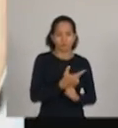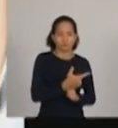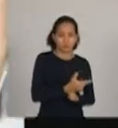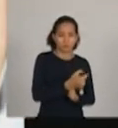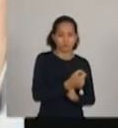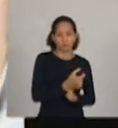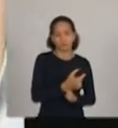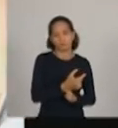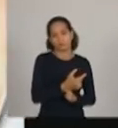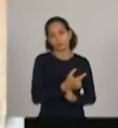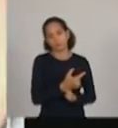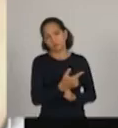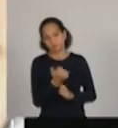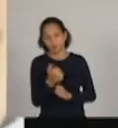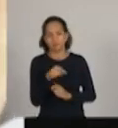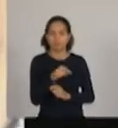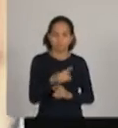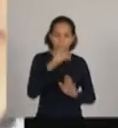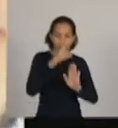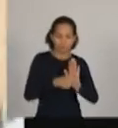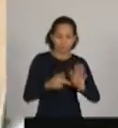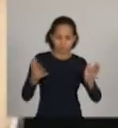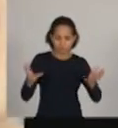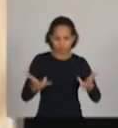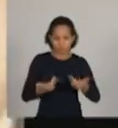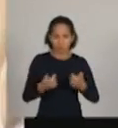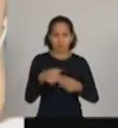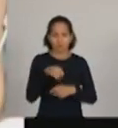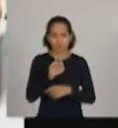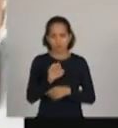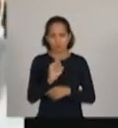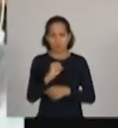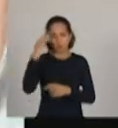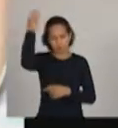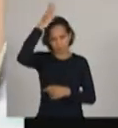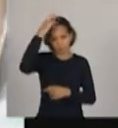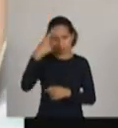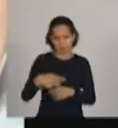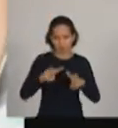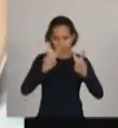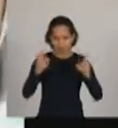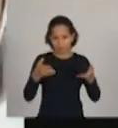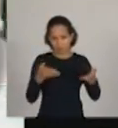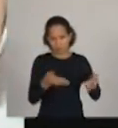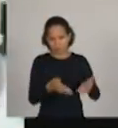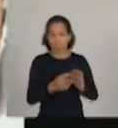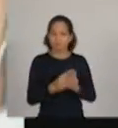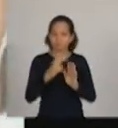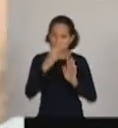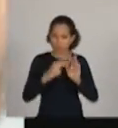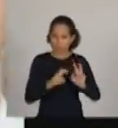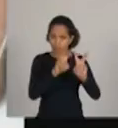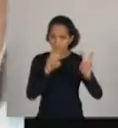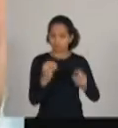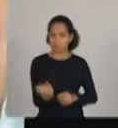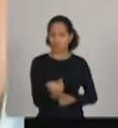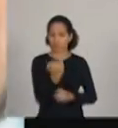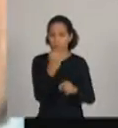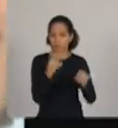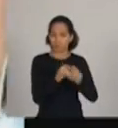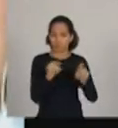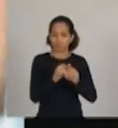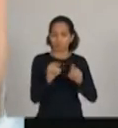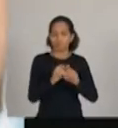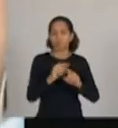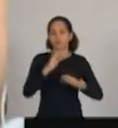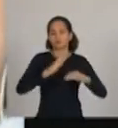191-2001, onde institui o Programa Estadual Qualificar ES no âmbito do Estado do Espírito Santo. É uma matéria também importante para a